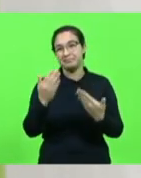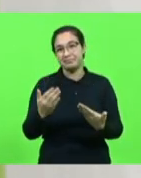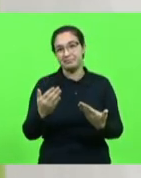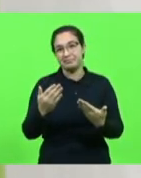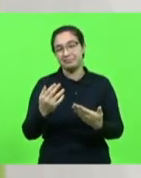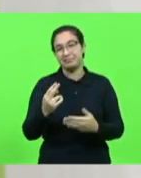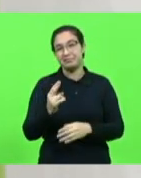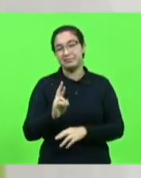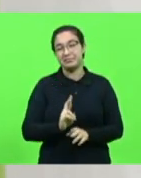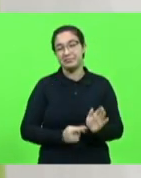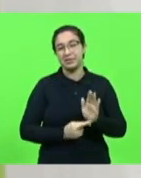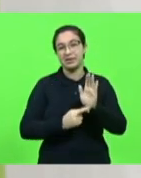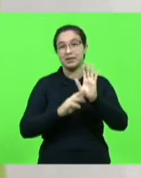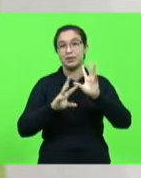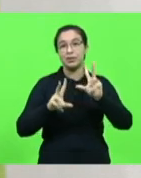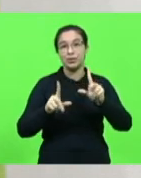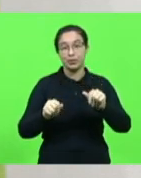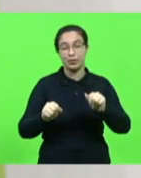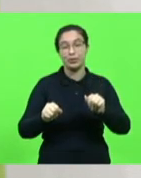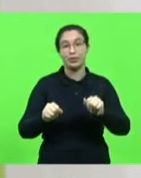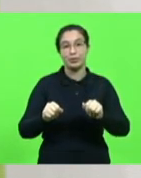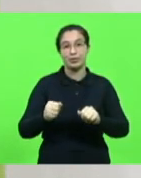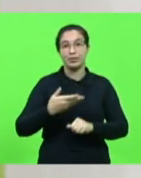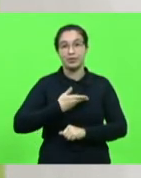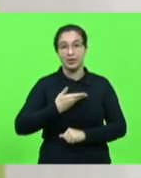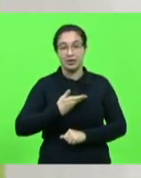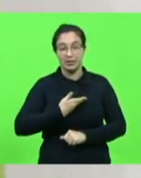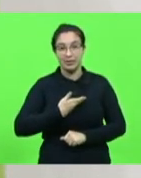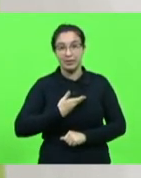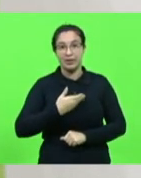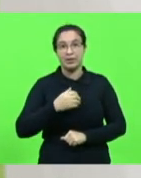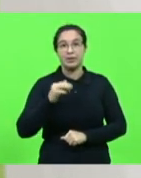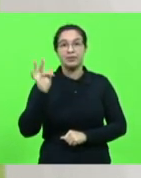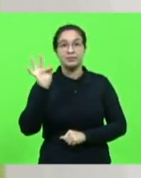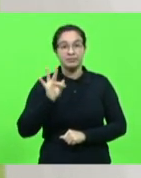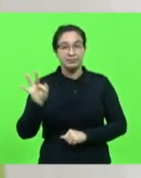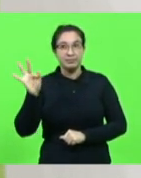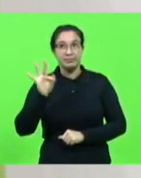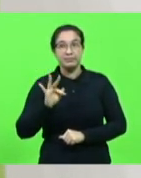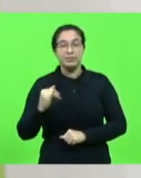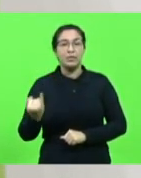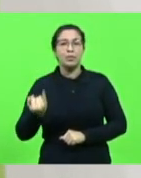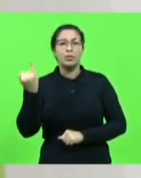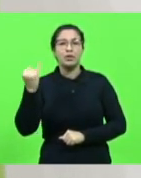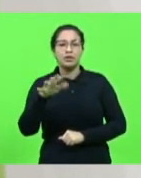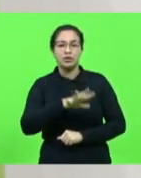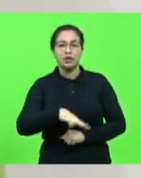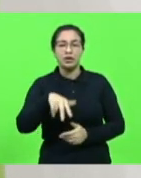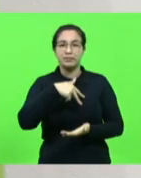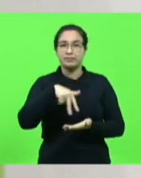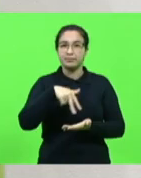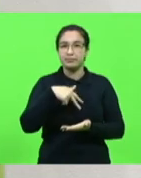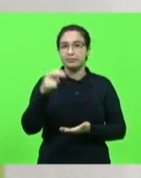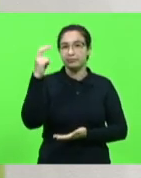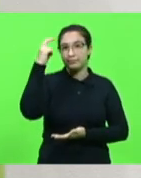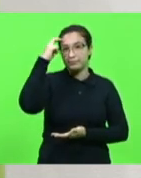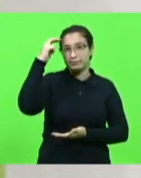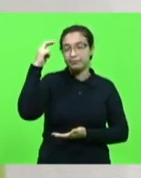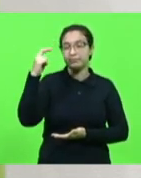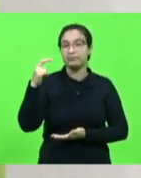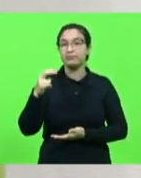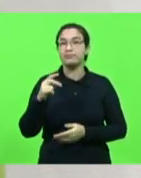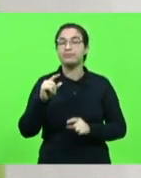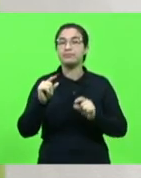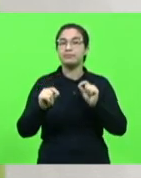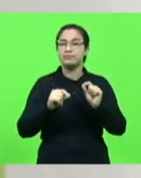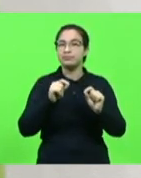colegas da academia, também colocar à disposição para o que tiver de importante na área cultural, literária e artística de sua região de atuação